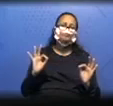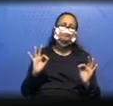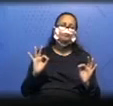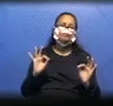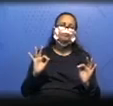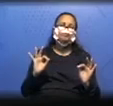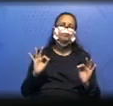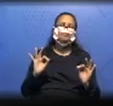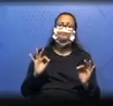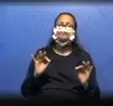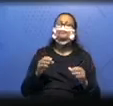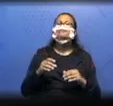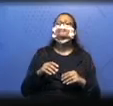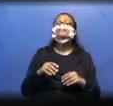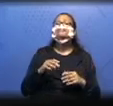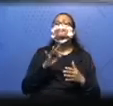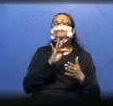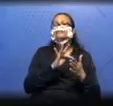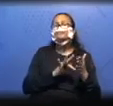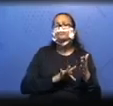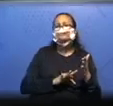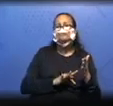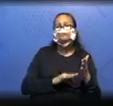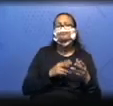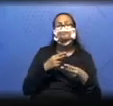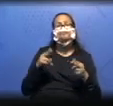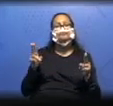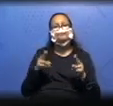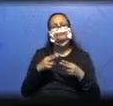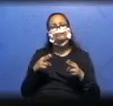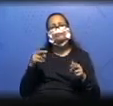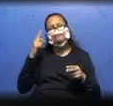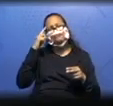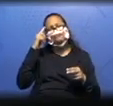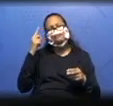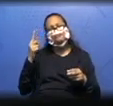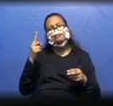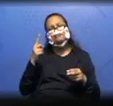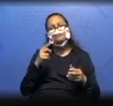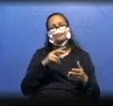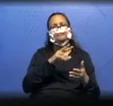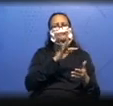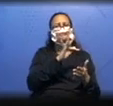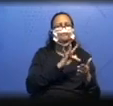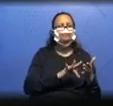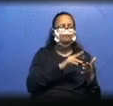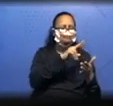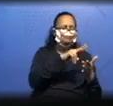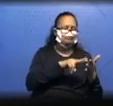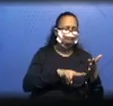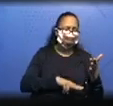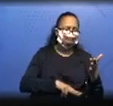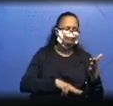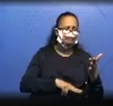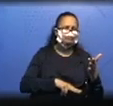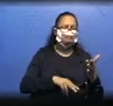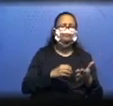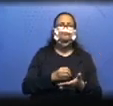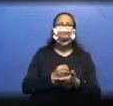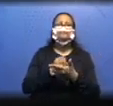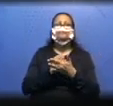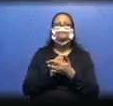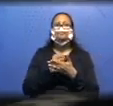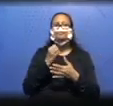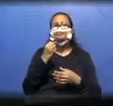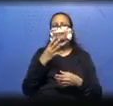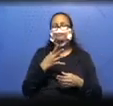também, tudo relacionado ao textinho da música. Ou, alguma dúvida, vocês voltem ao texto. Mas o